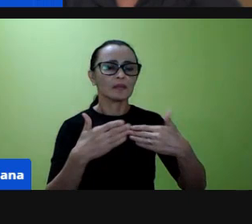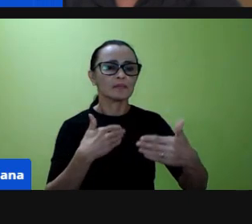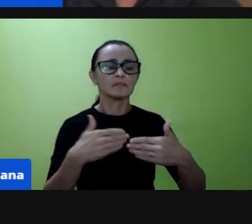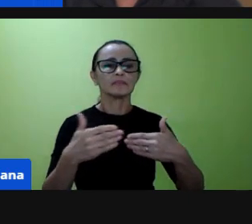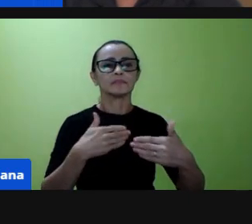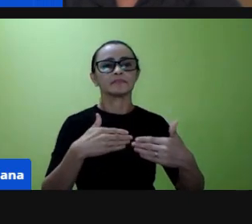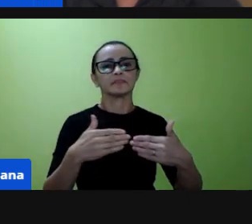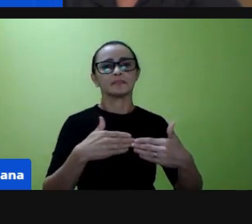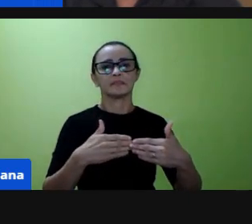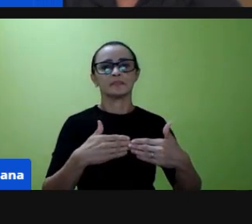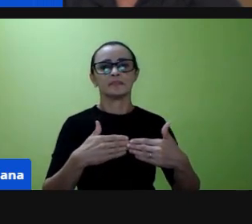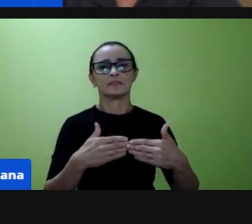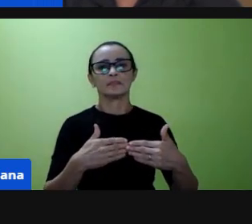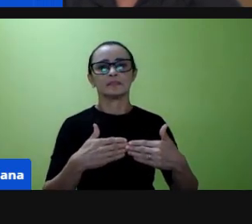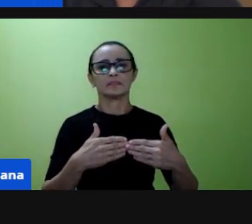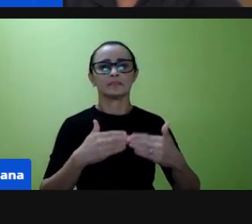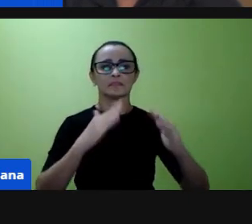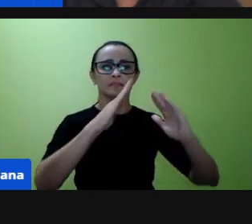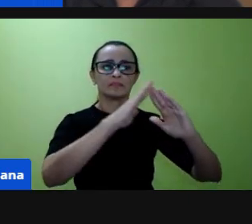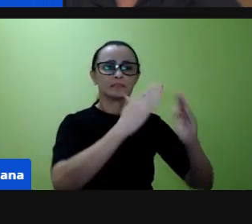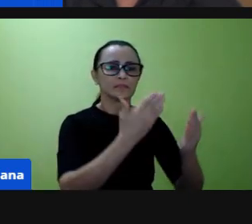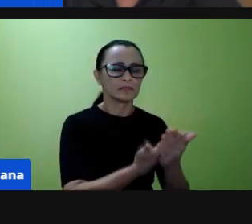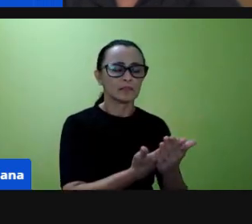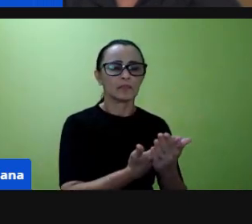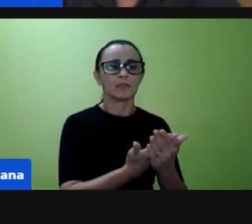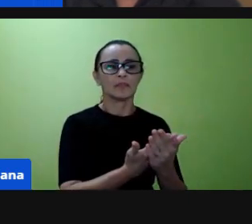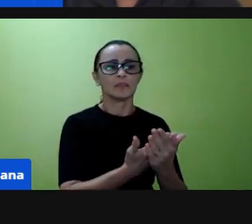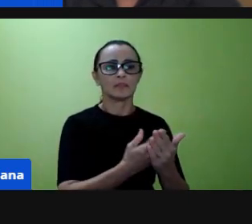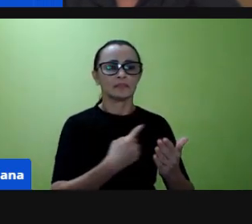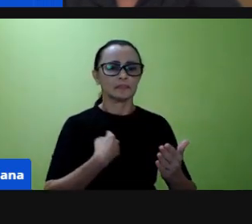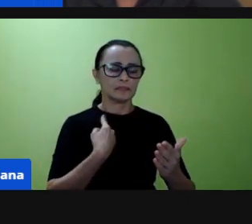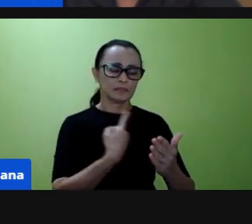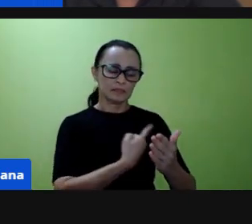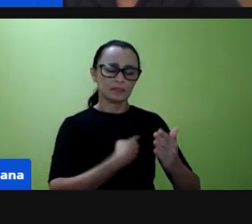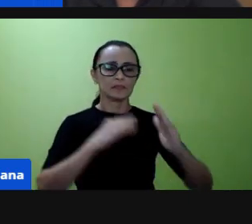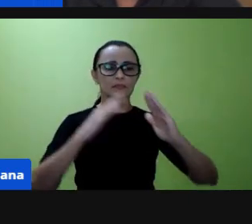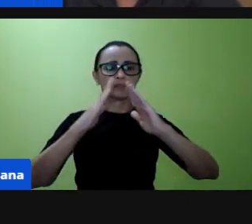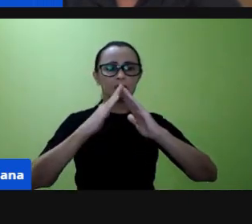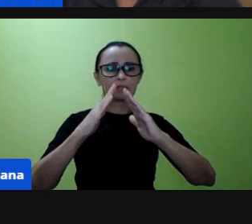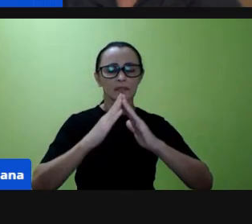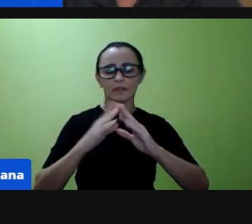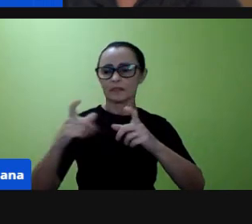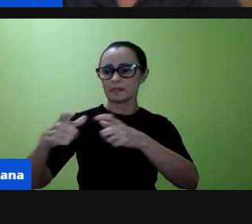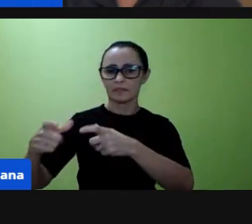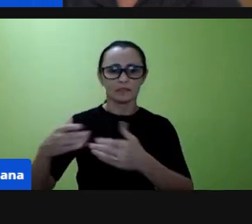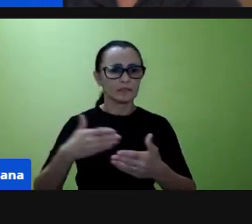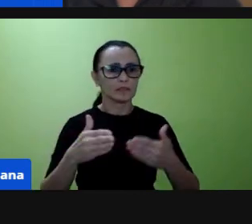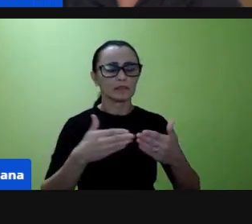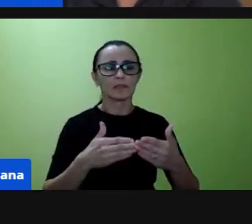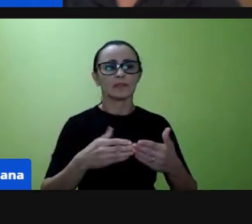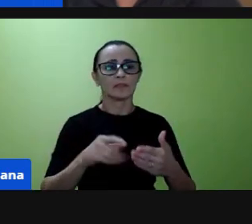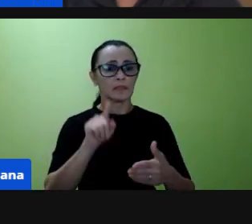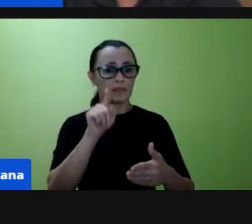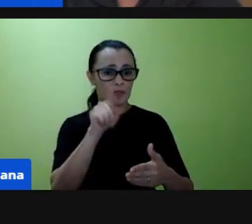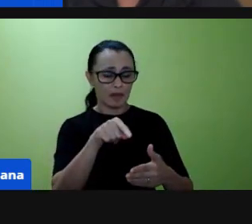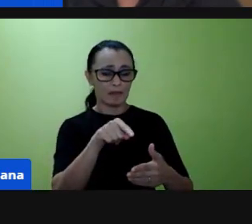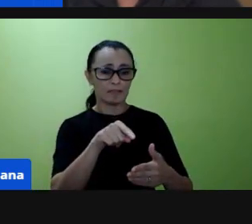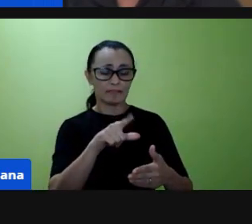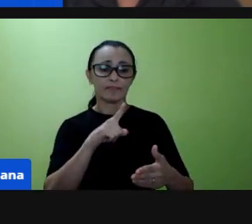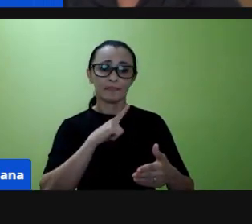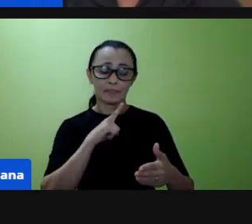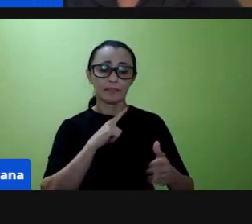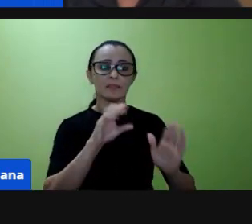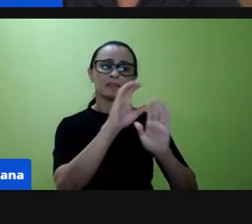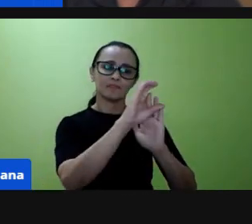nessas aulas remotas, seja no local mesmo, ela produz conhecimento, né?